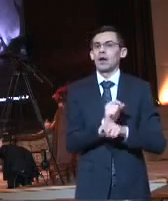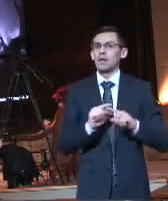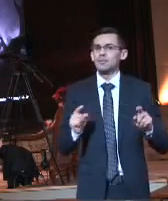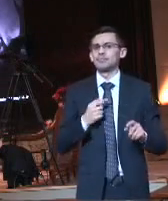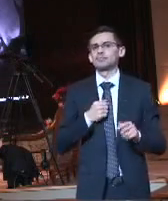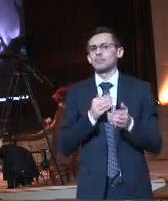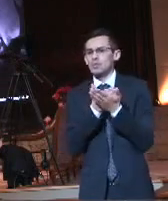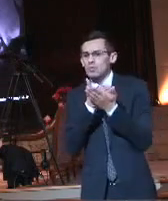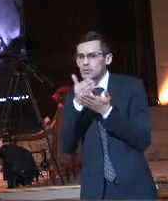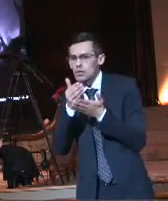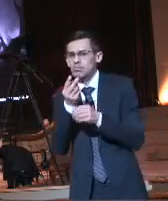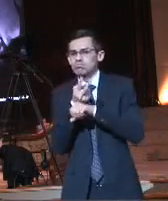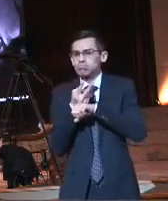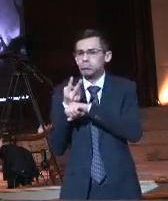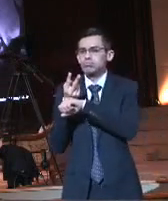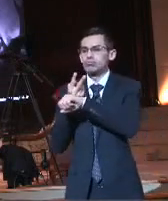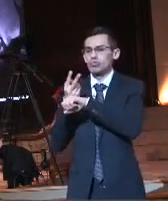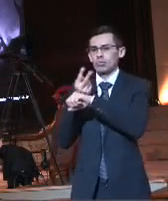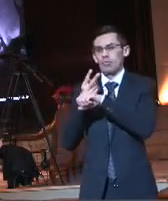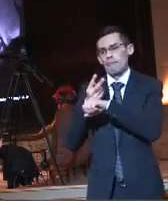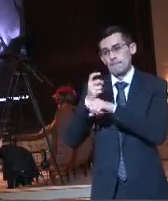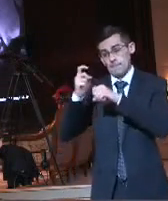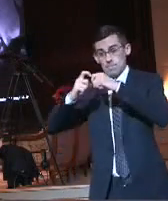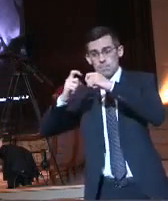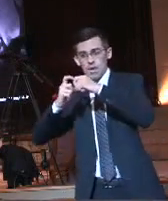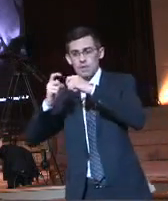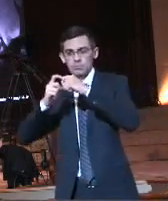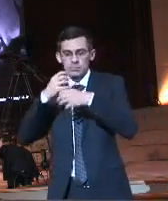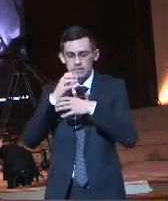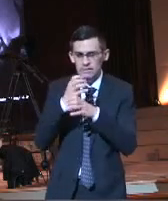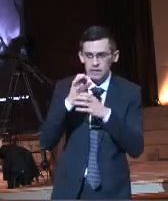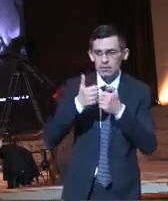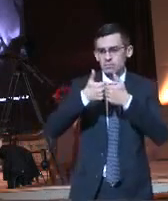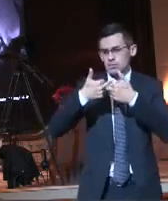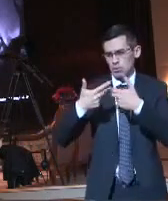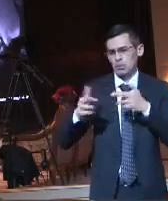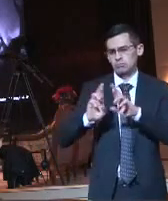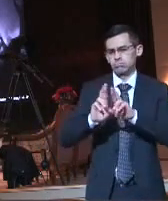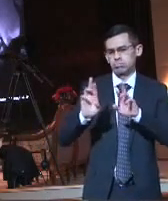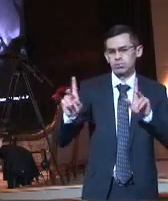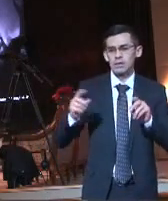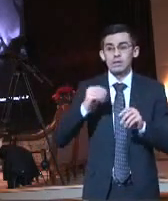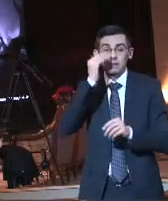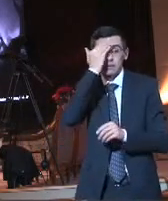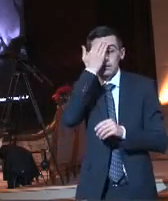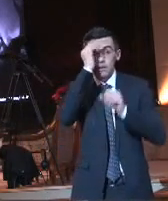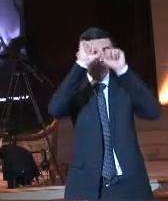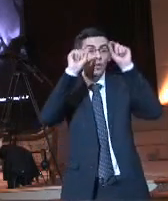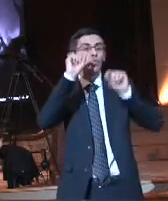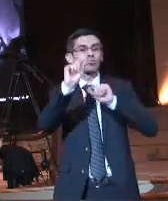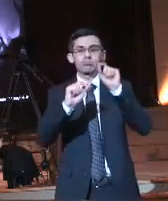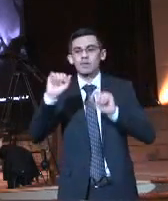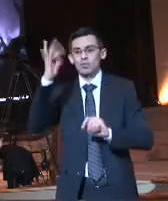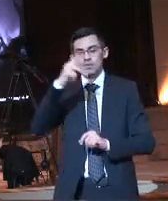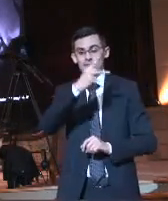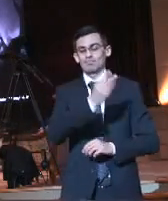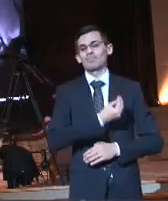gente começou a procurar neurologista, fazer uma série de exames e tentar entender o que estava acontecendo com